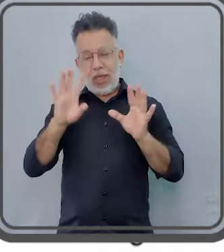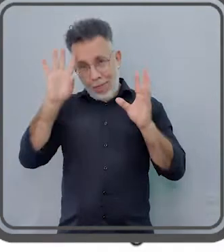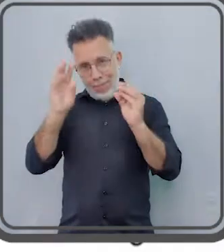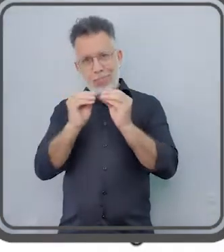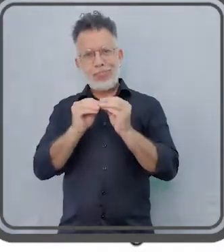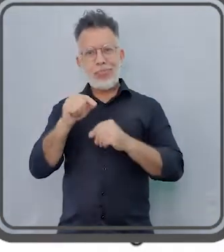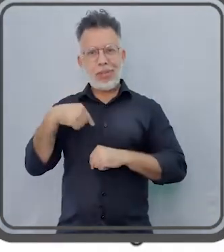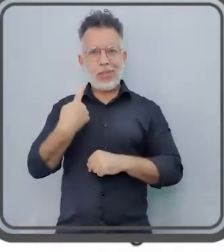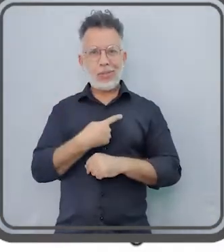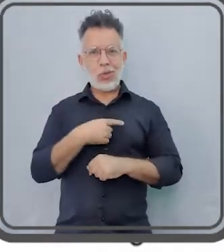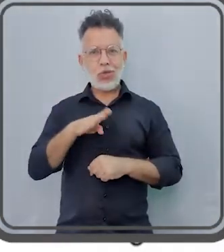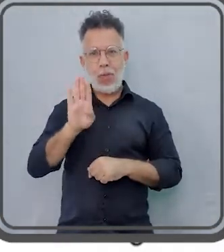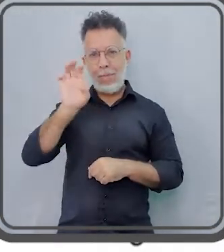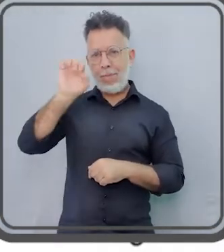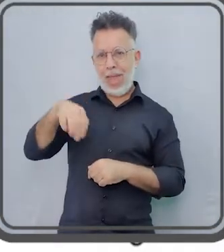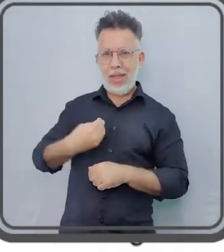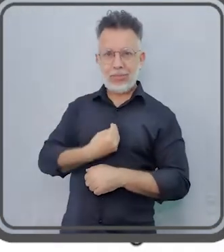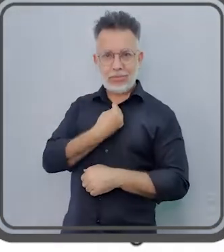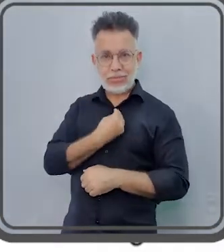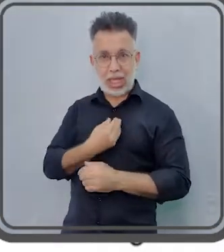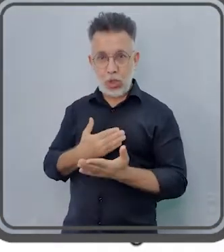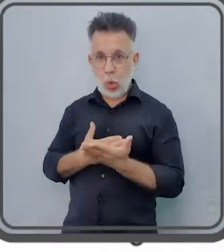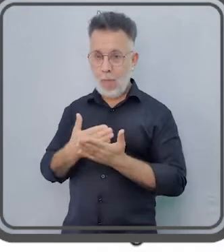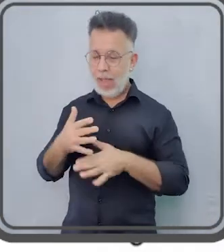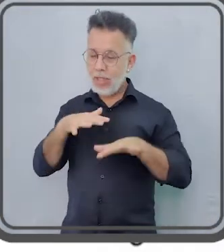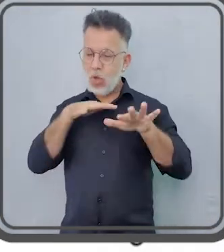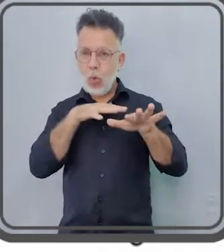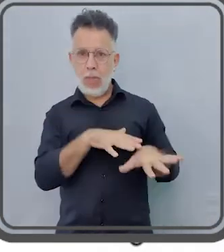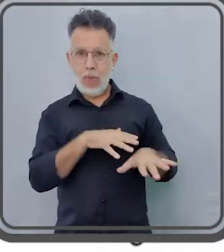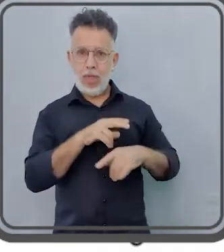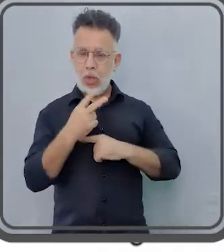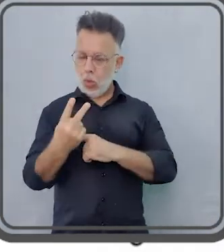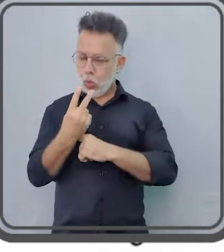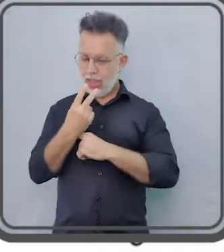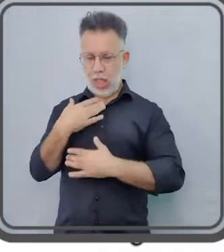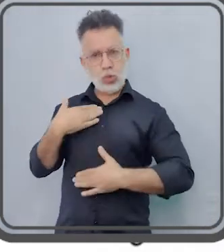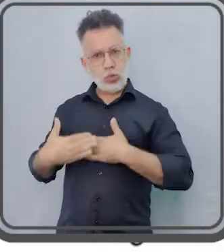com esse movimento do cuidado com o corpo, com o boom, né?